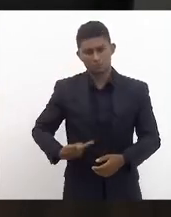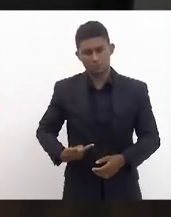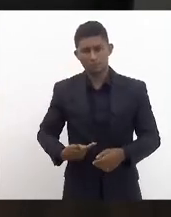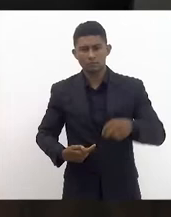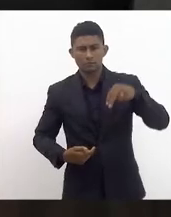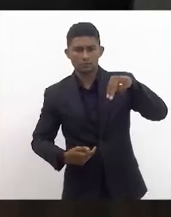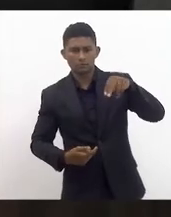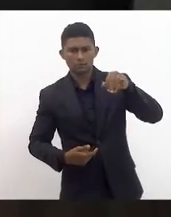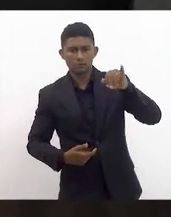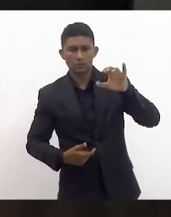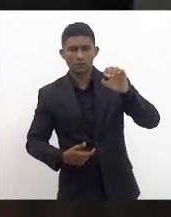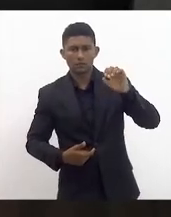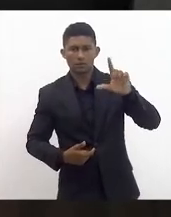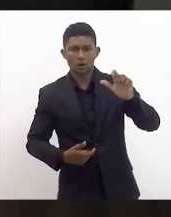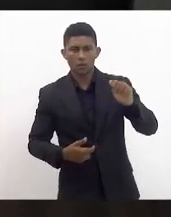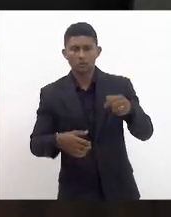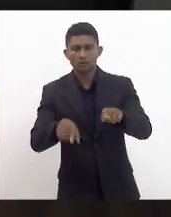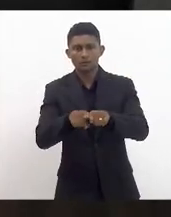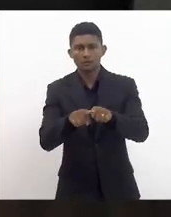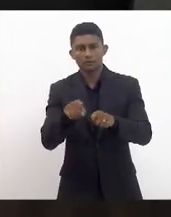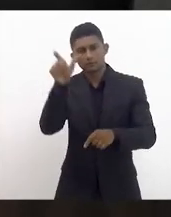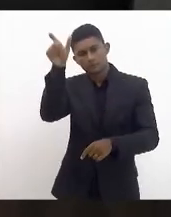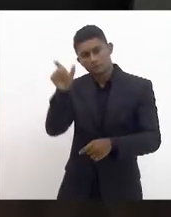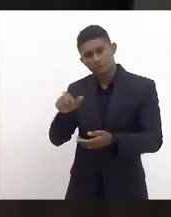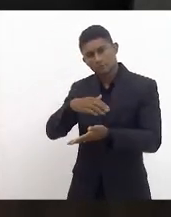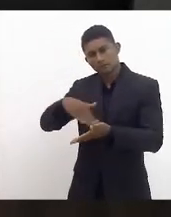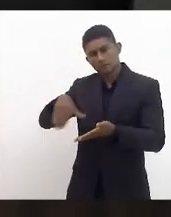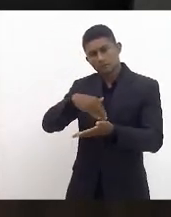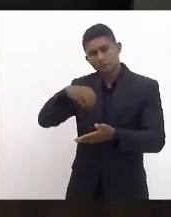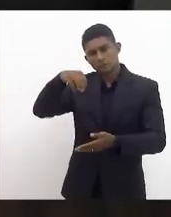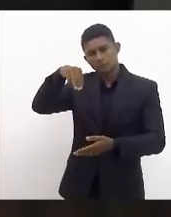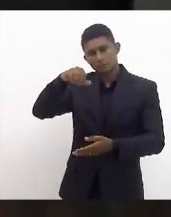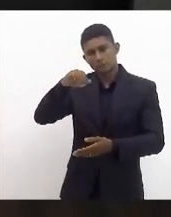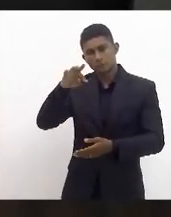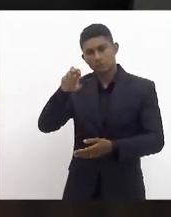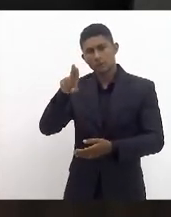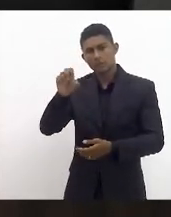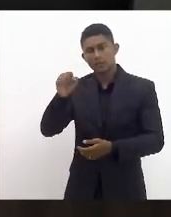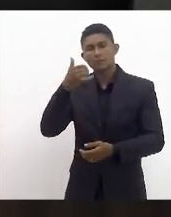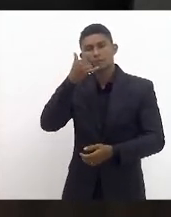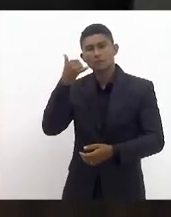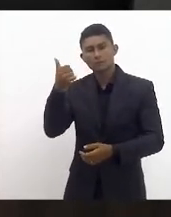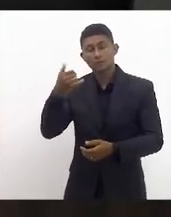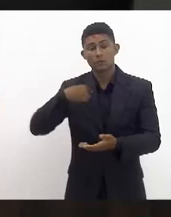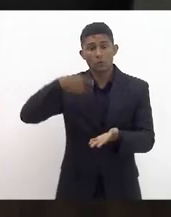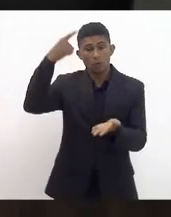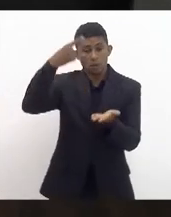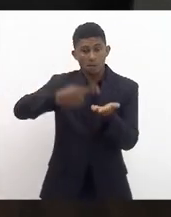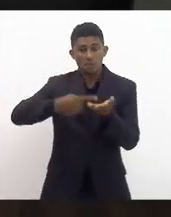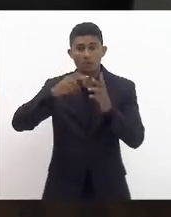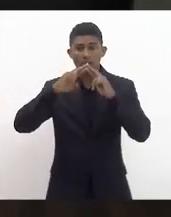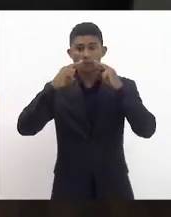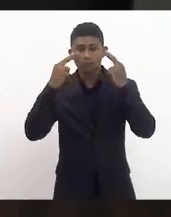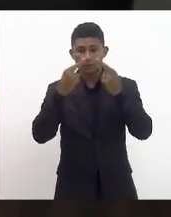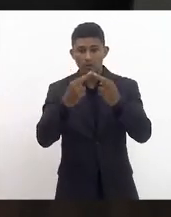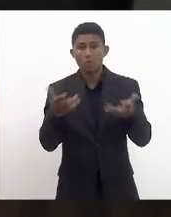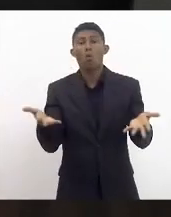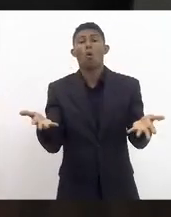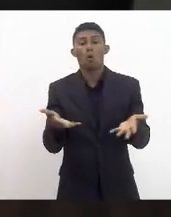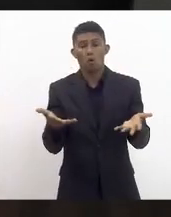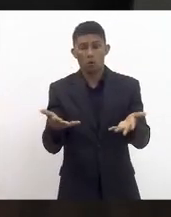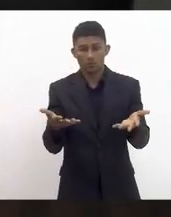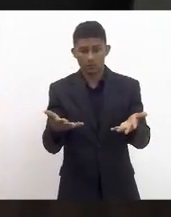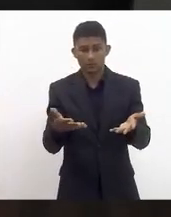para o secretário Matheus, e combinei uma reunião hoje com o líder do governo lá no Palácio. Nós